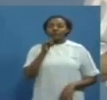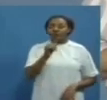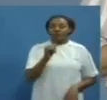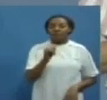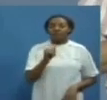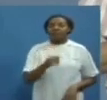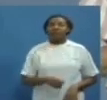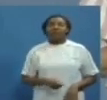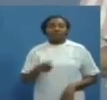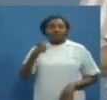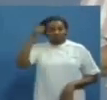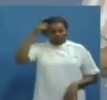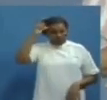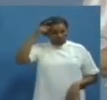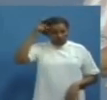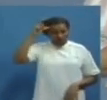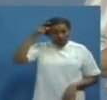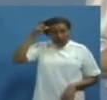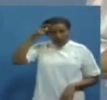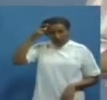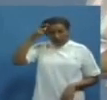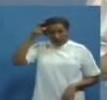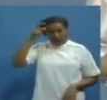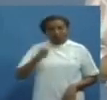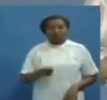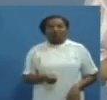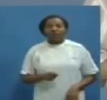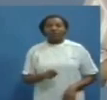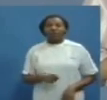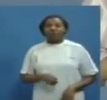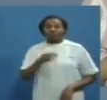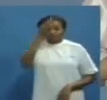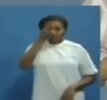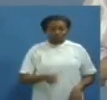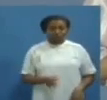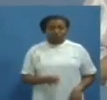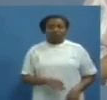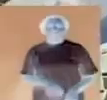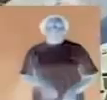mundo já está julgado e condenado.